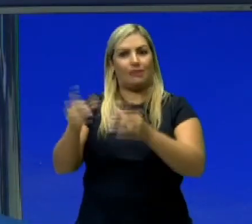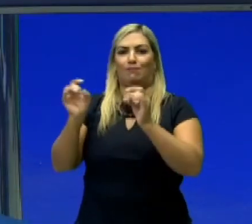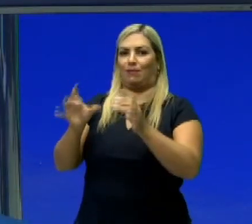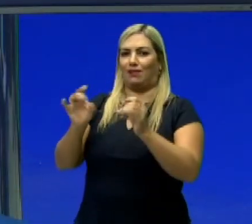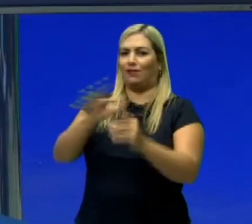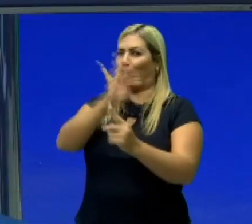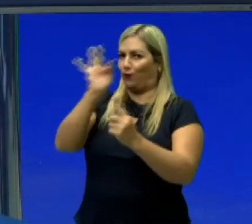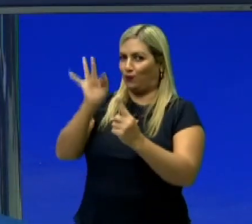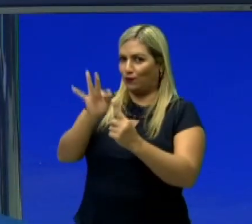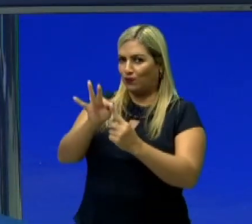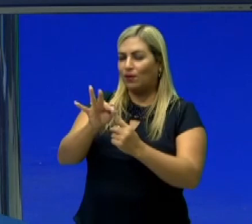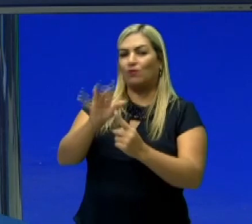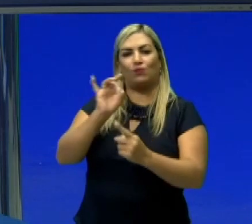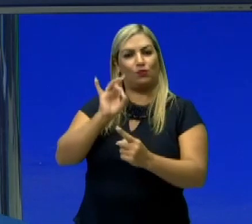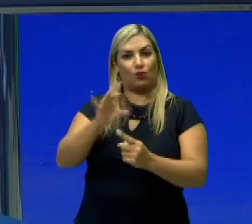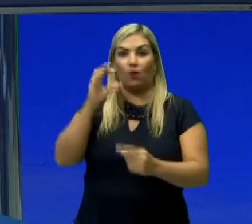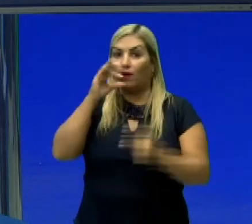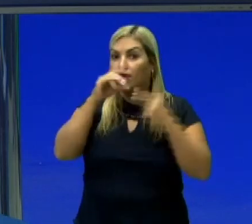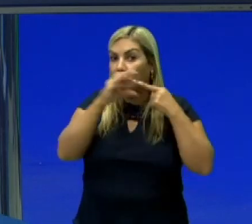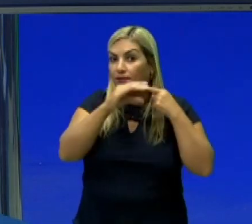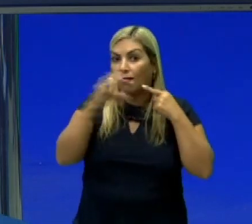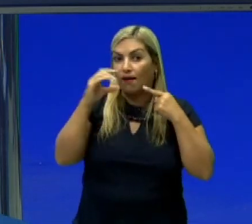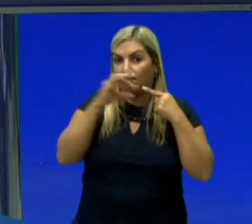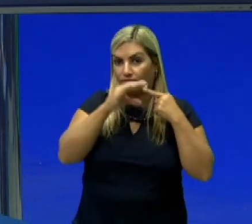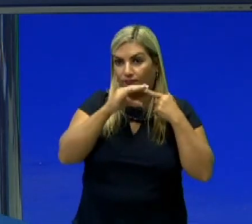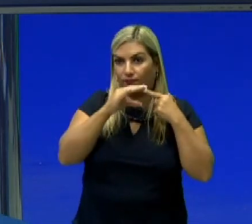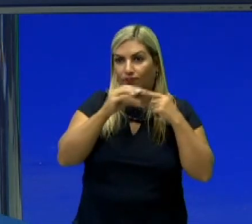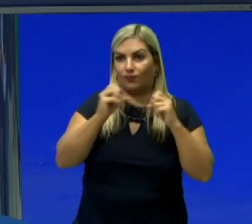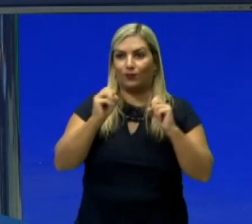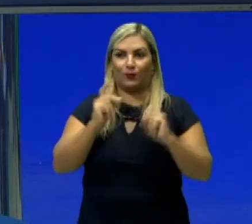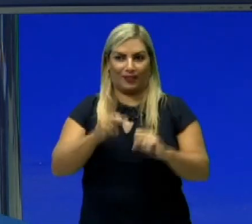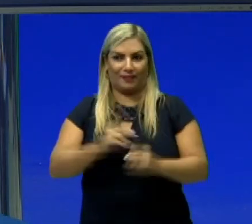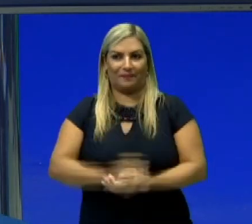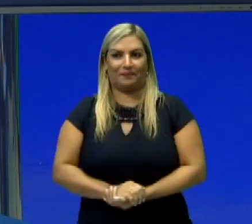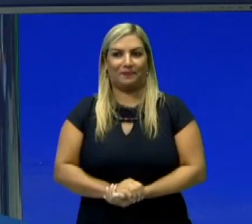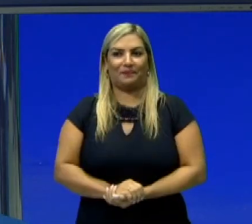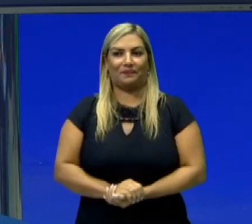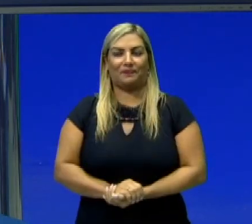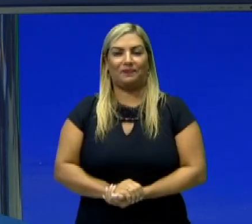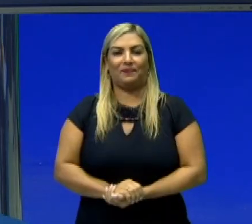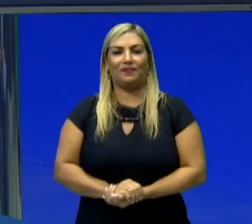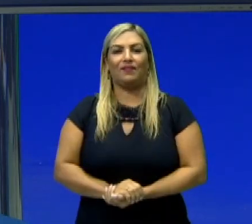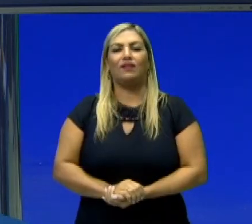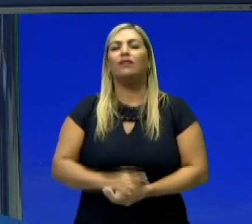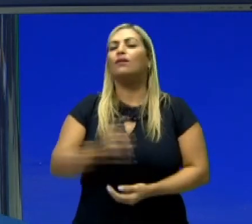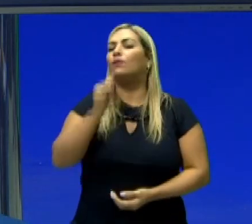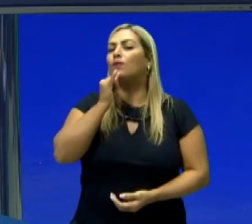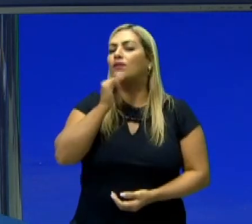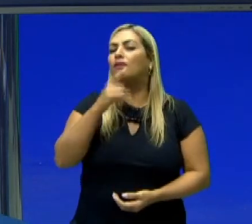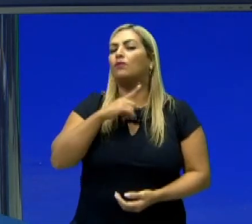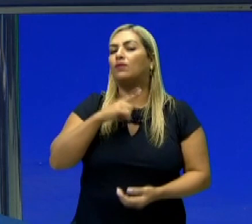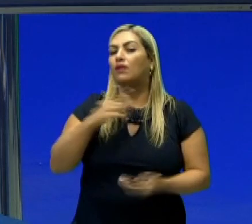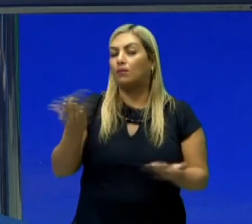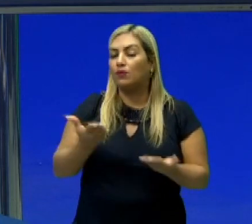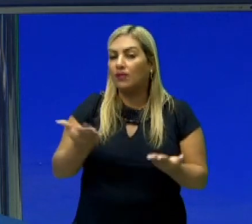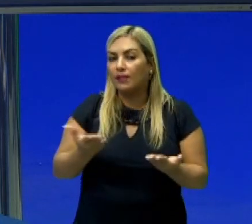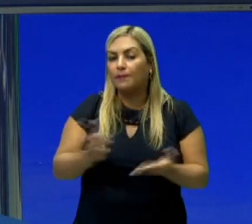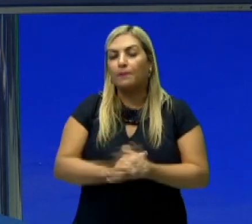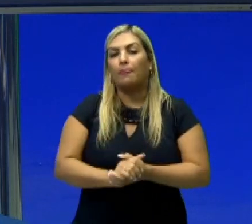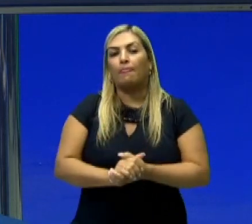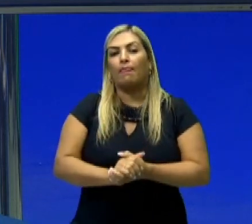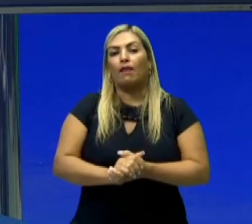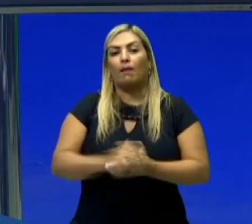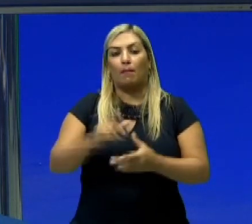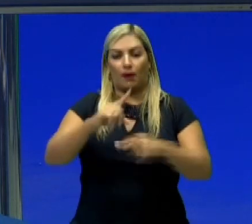essa função somente de aquecer, beleza? Então, olha só, um exemplo que nós temos aqui para